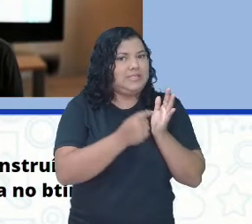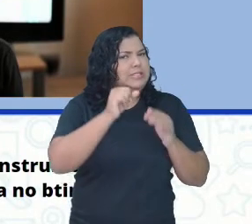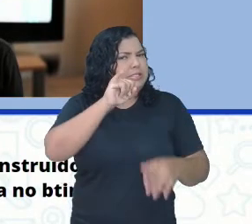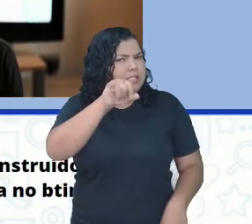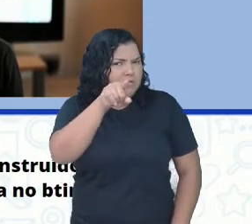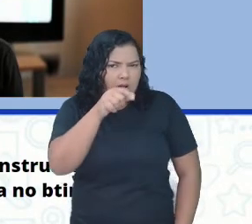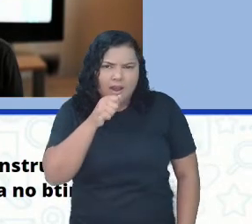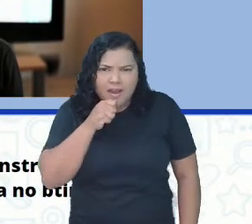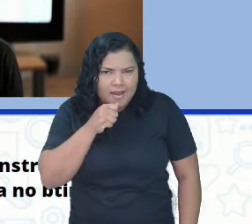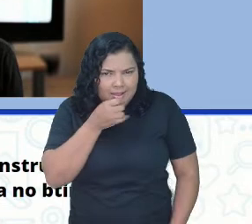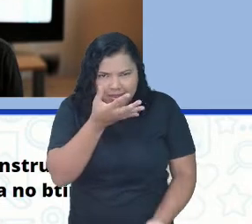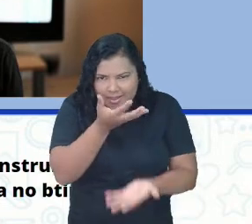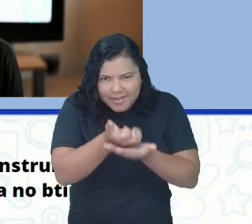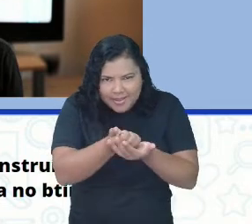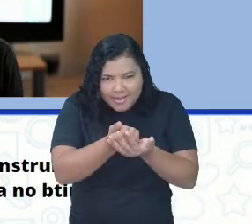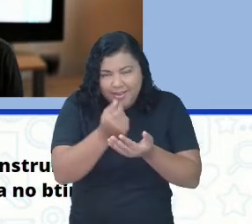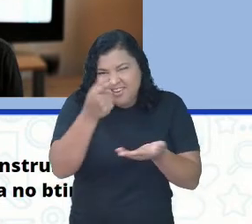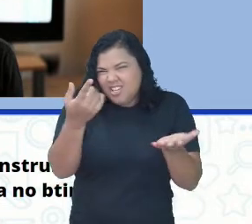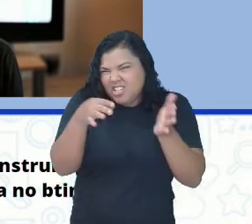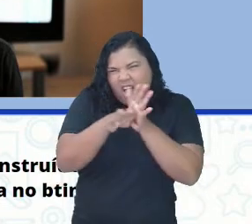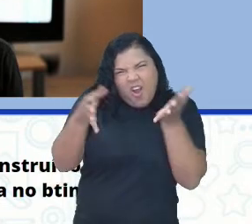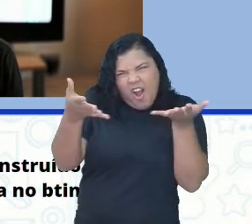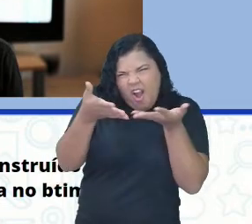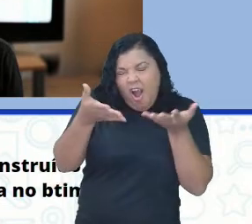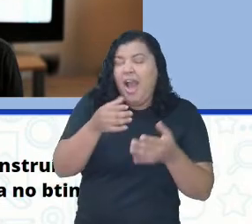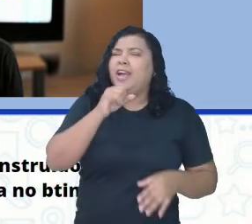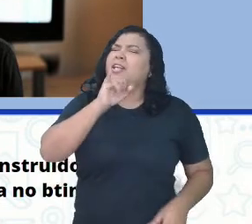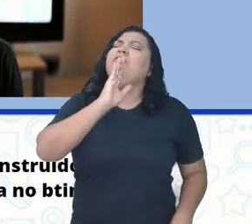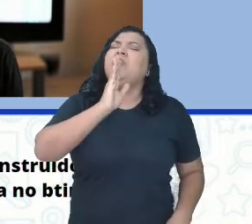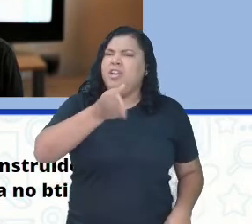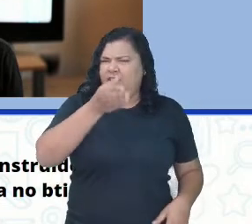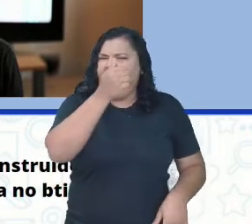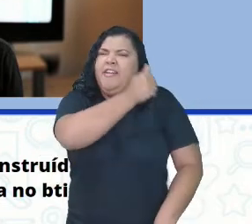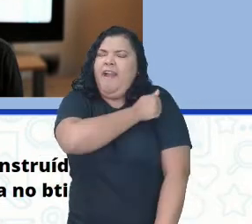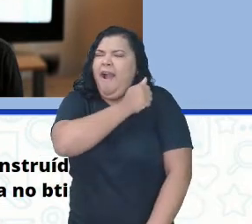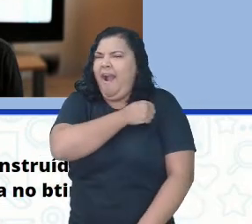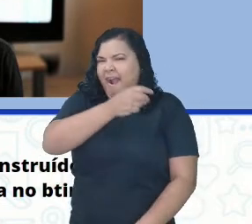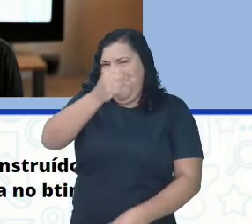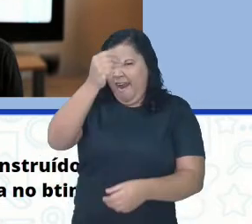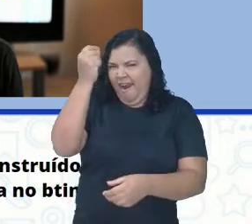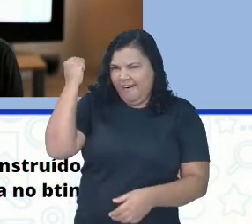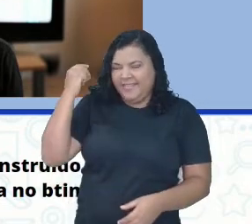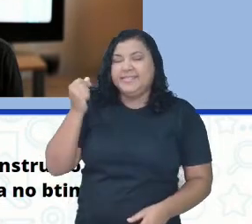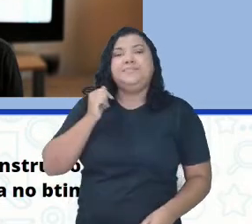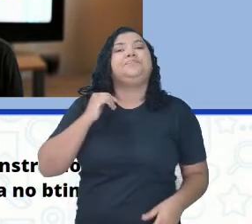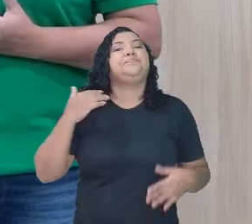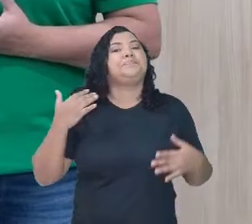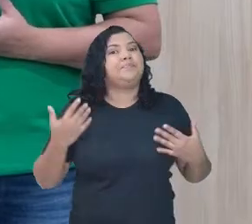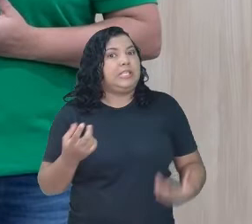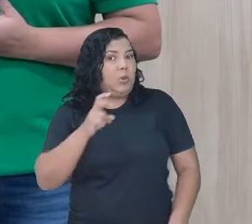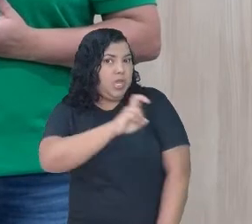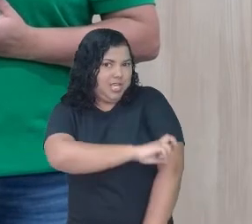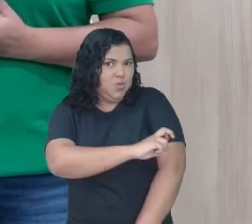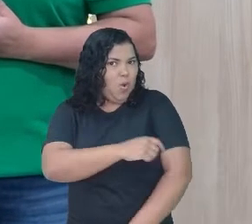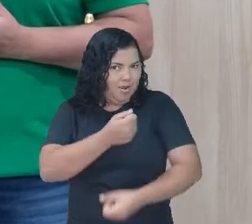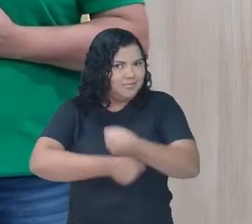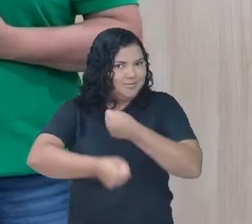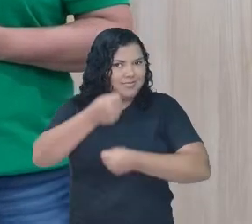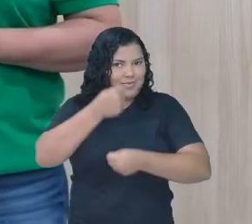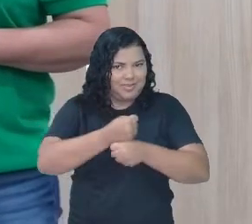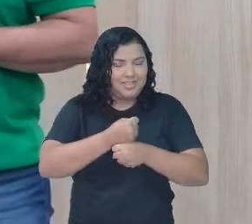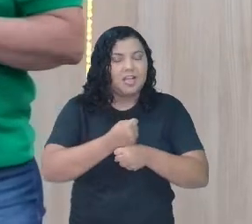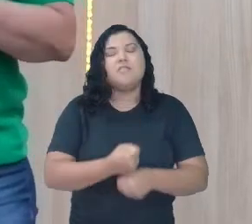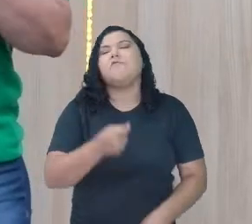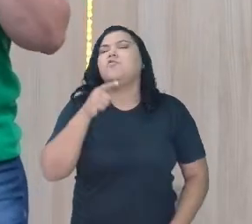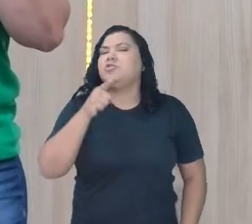você não baixou, se você está chegando na rede, se você já é da rede e estava no 5º ano, não é? Na